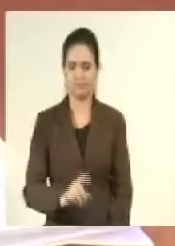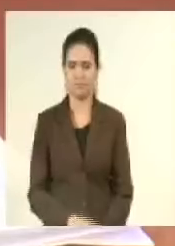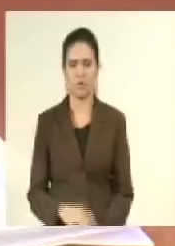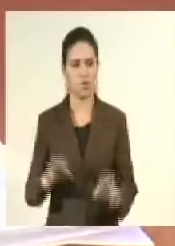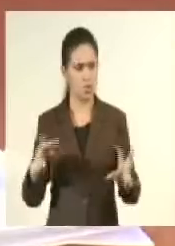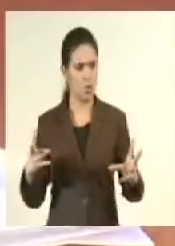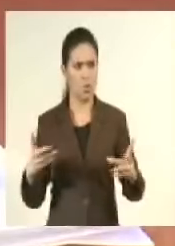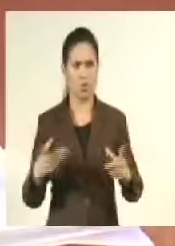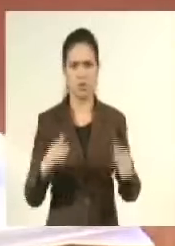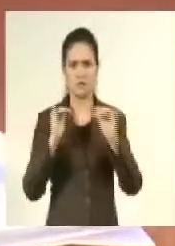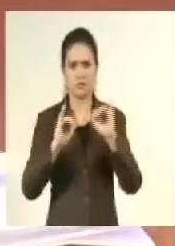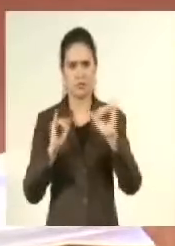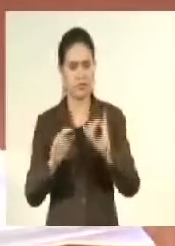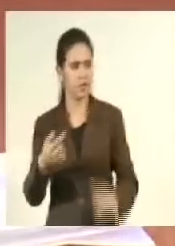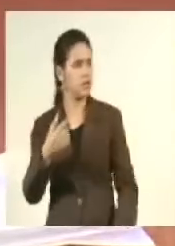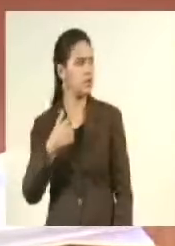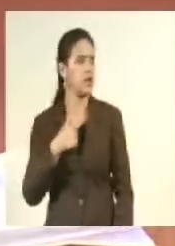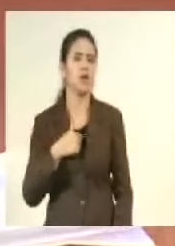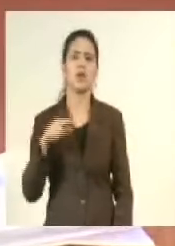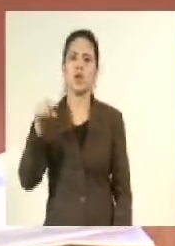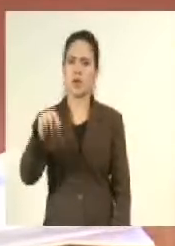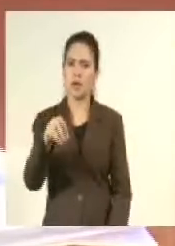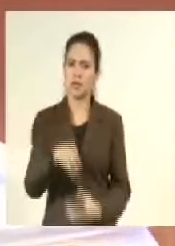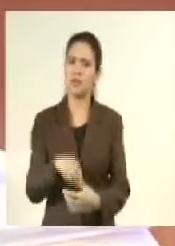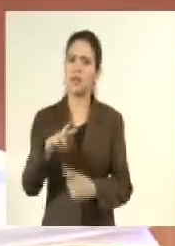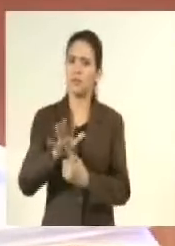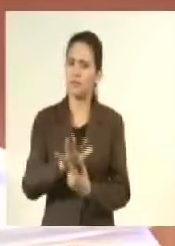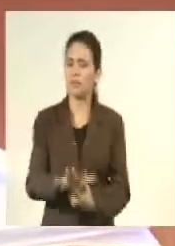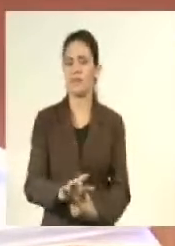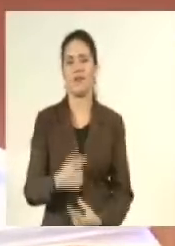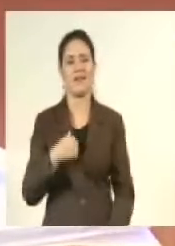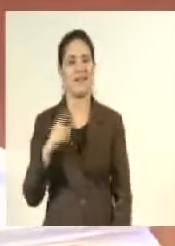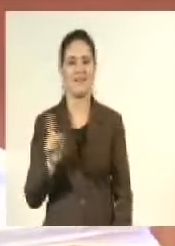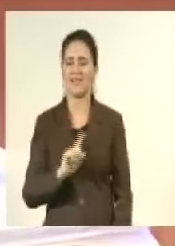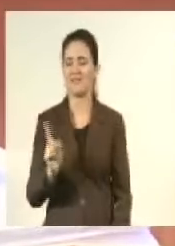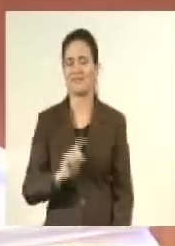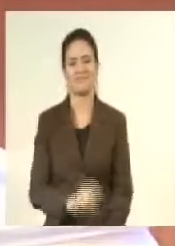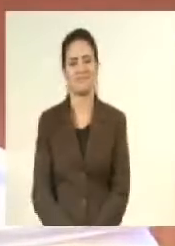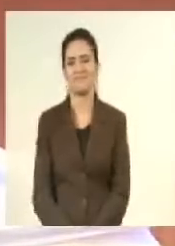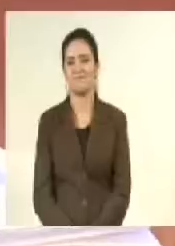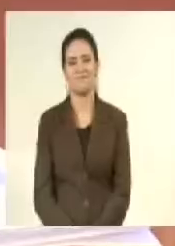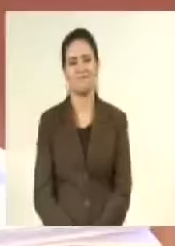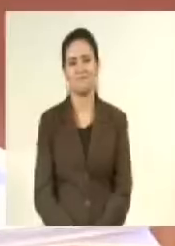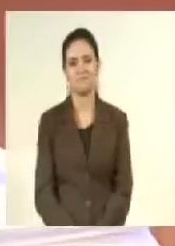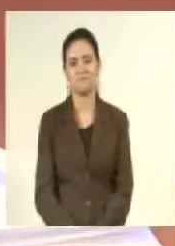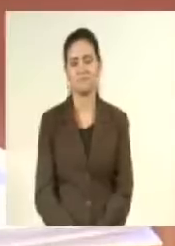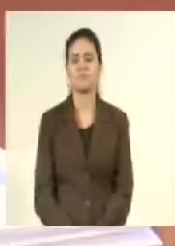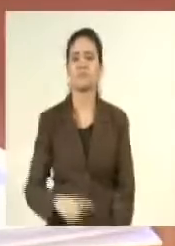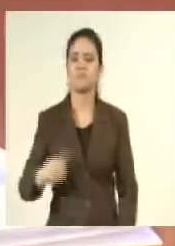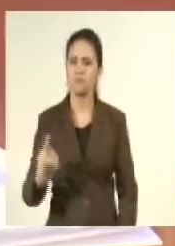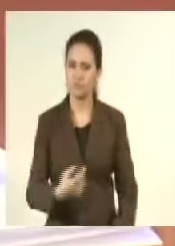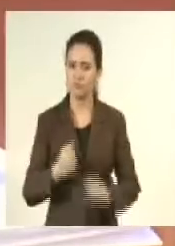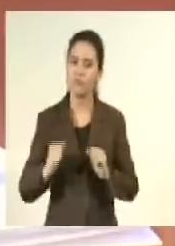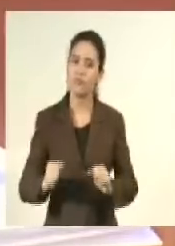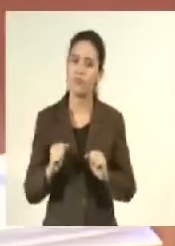que eu estava na aeronave. Eu tenho aqui, e isso depois podemos